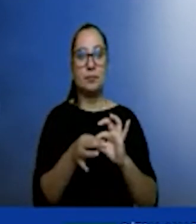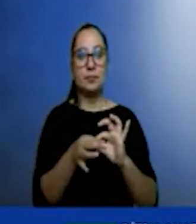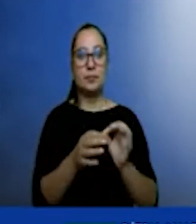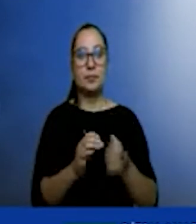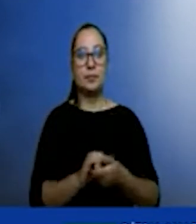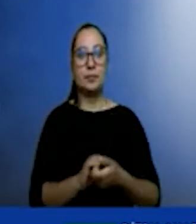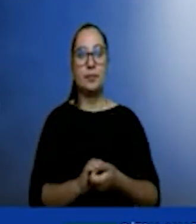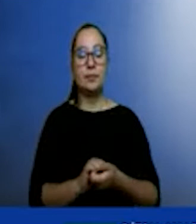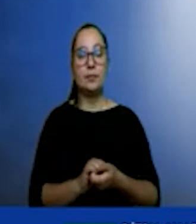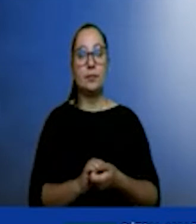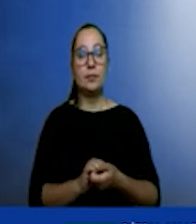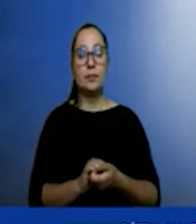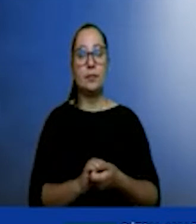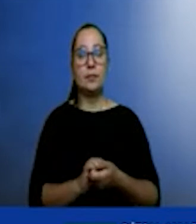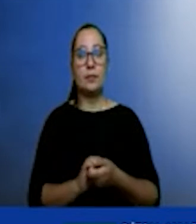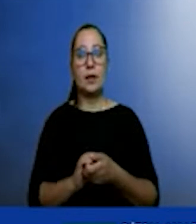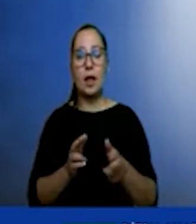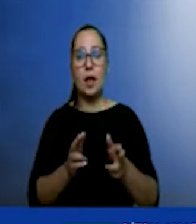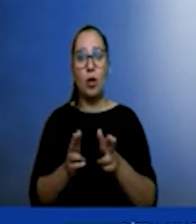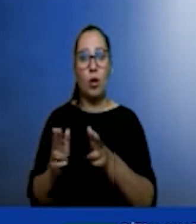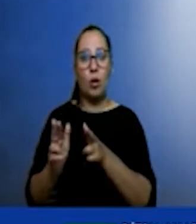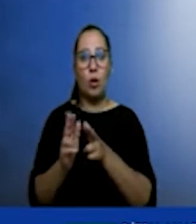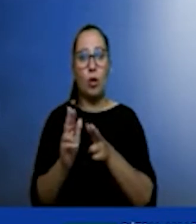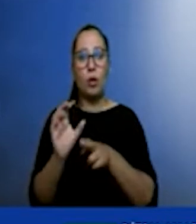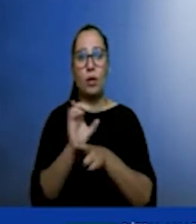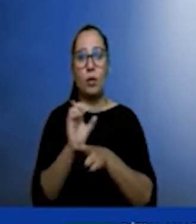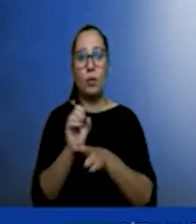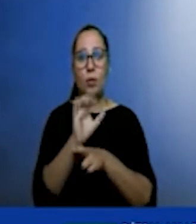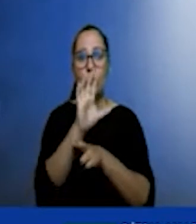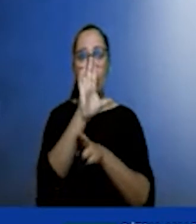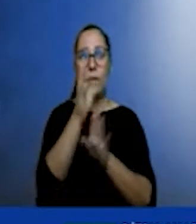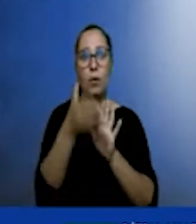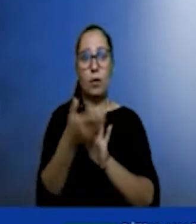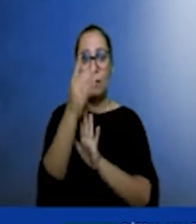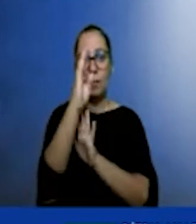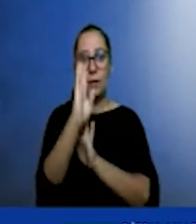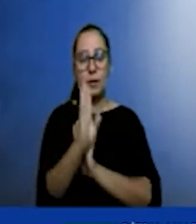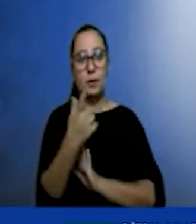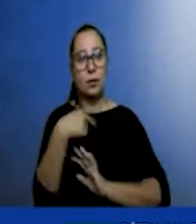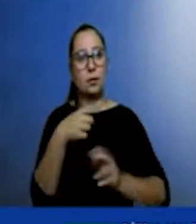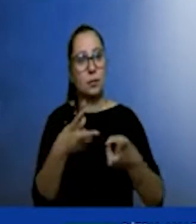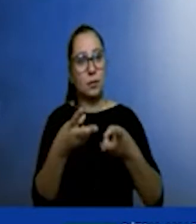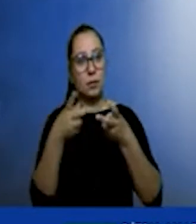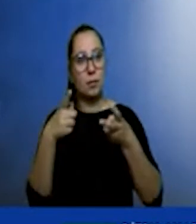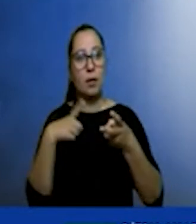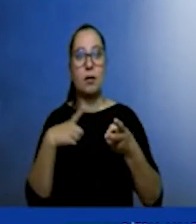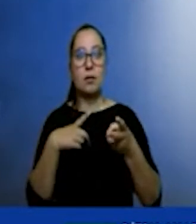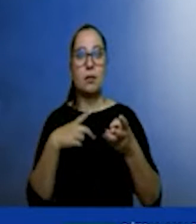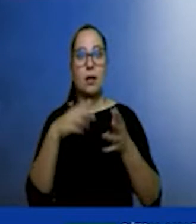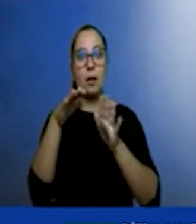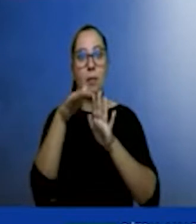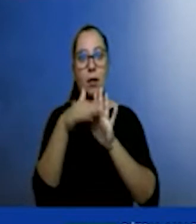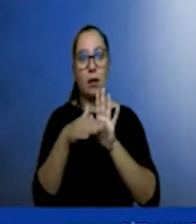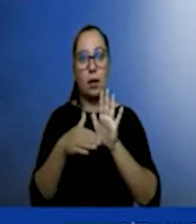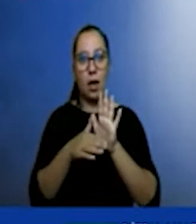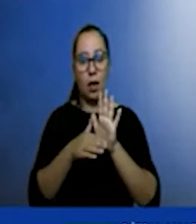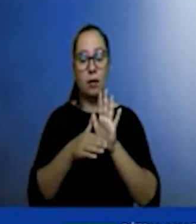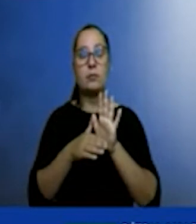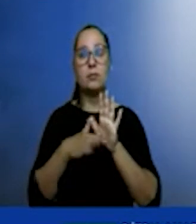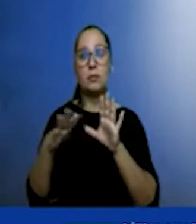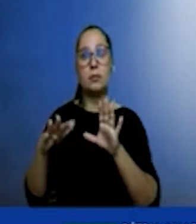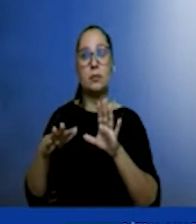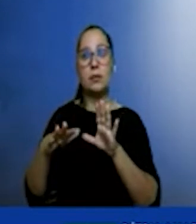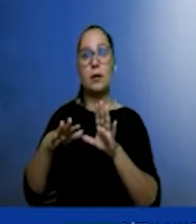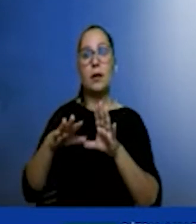Rotas para descarbonizar o Brasil, nós vemos aí que nós temos as rotas onshore, né, na terra,